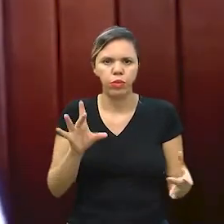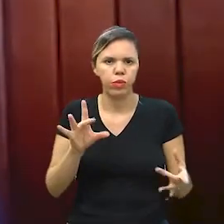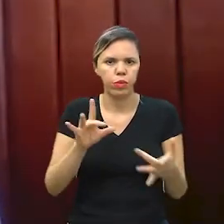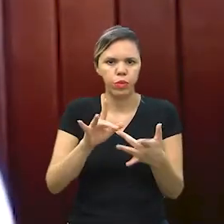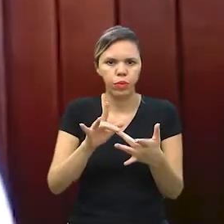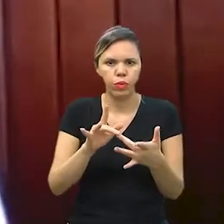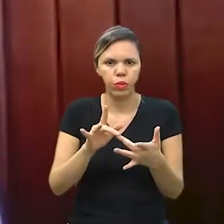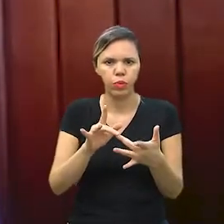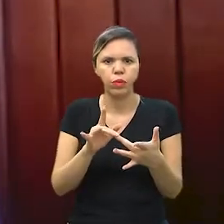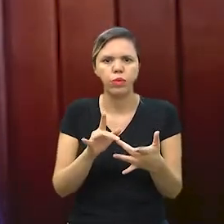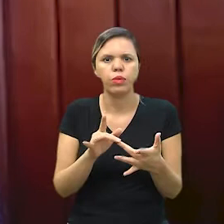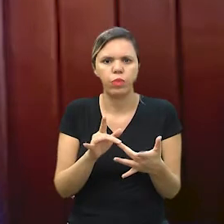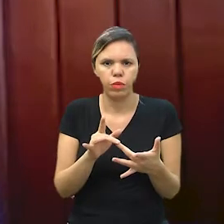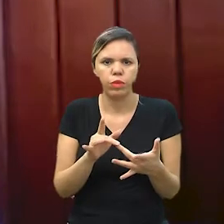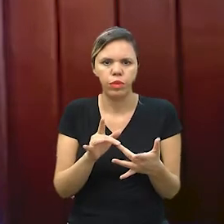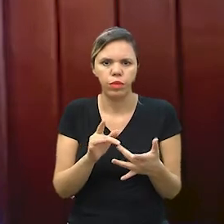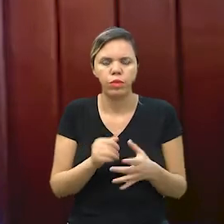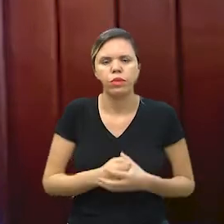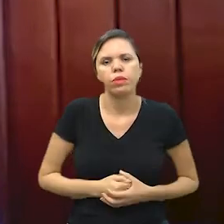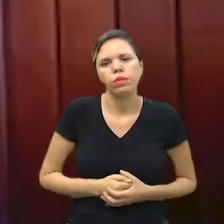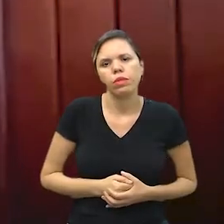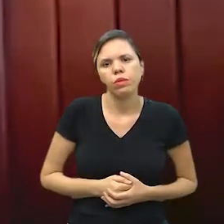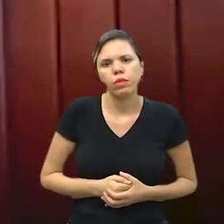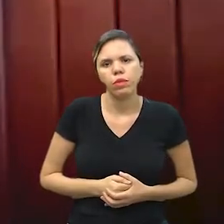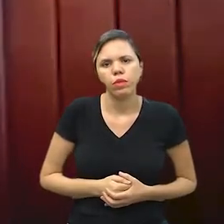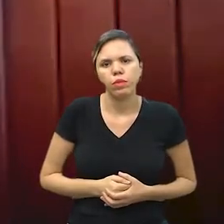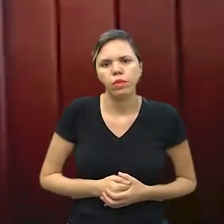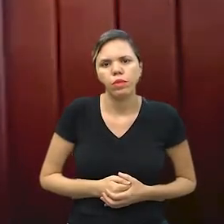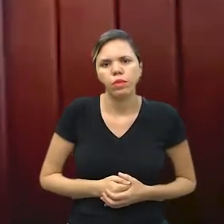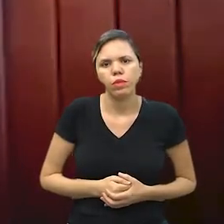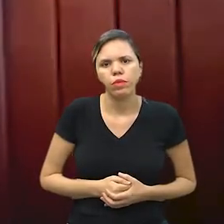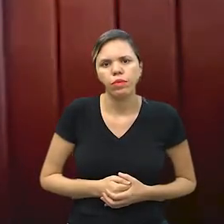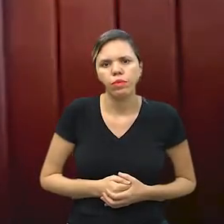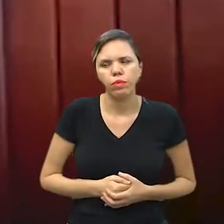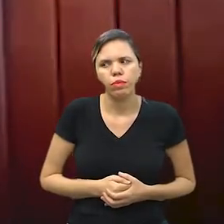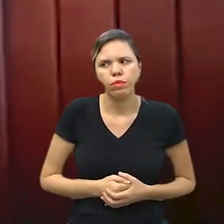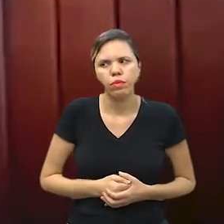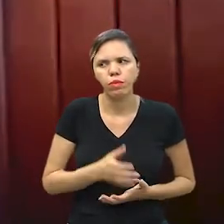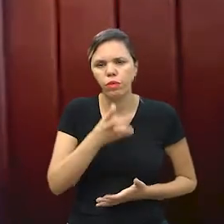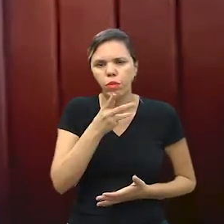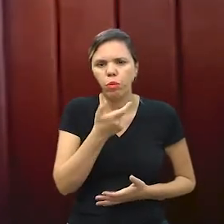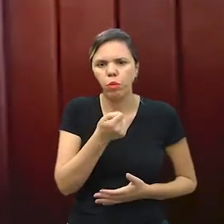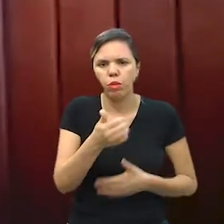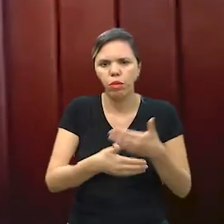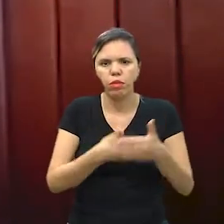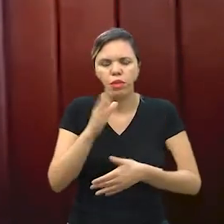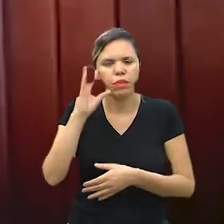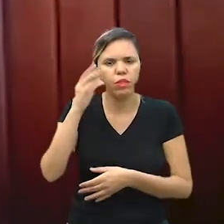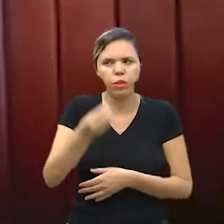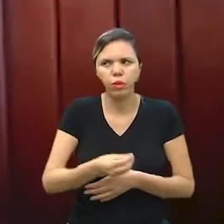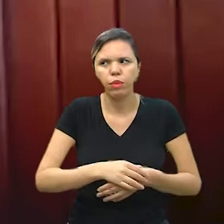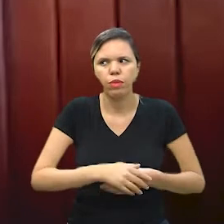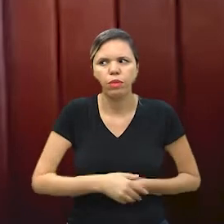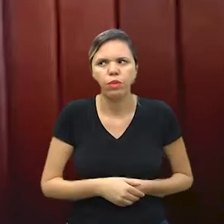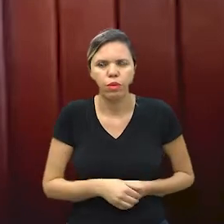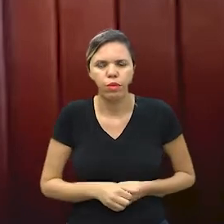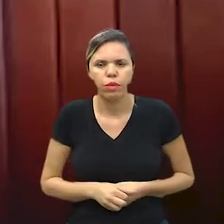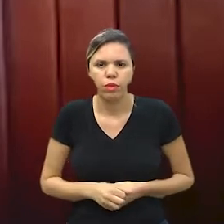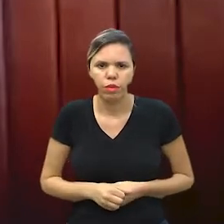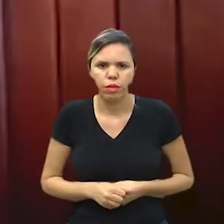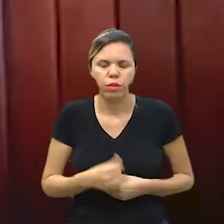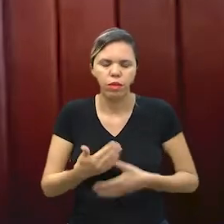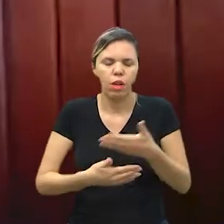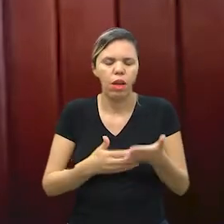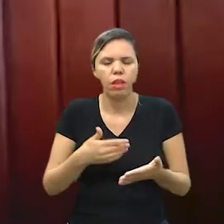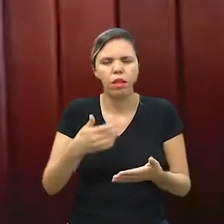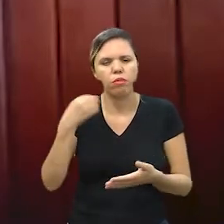ligação de ponta a ponta, sem atravessador. Sofremos um pouquinho no começo, né, para entender como funcionava todo esse